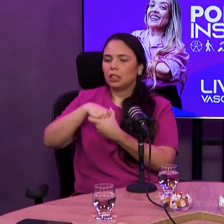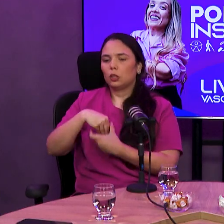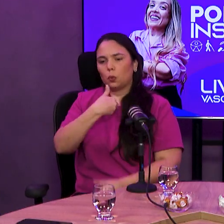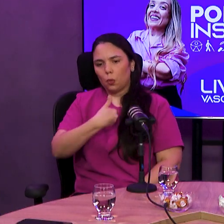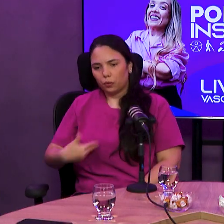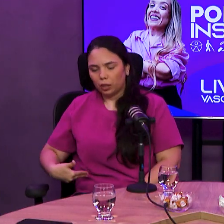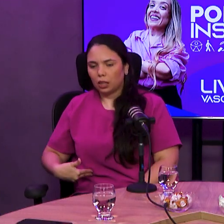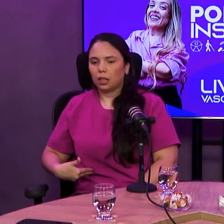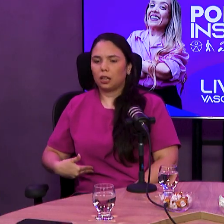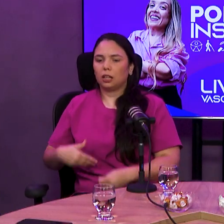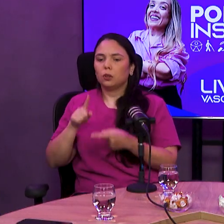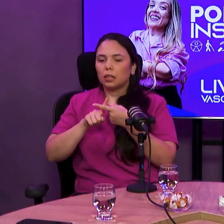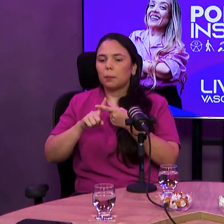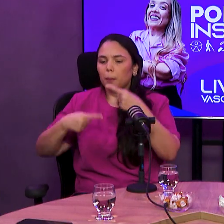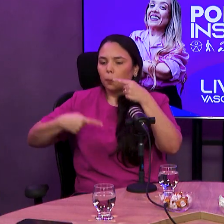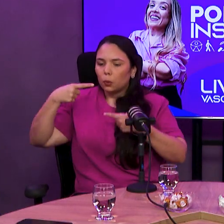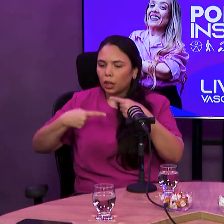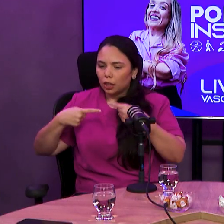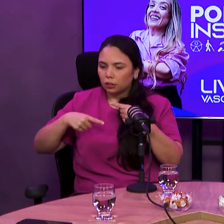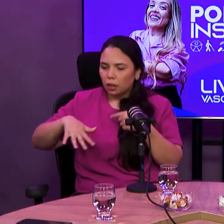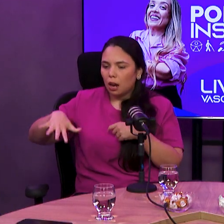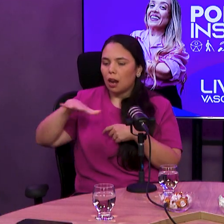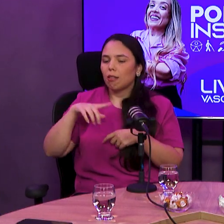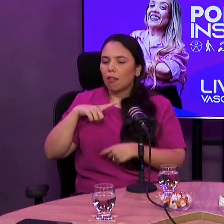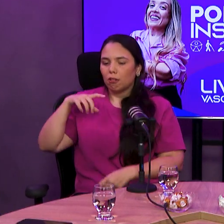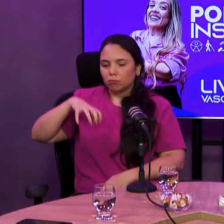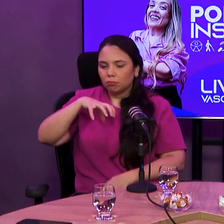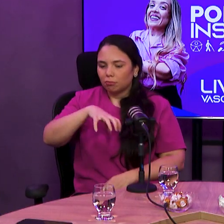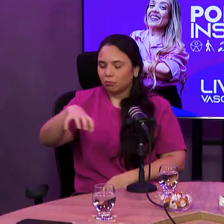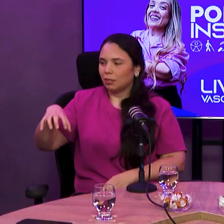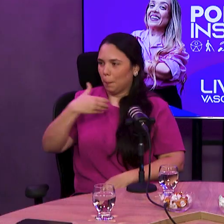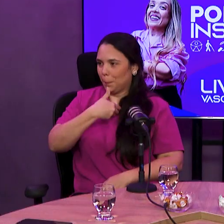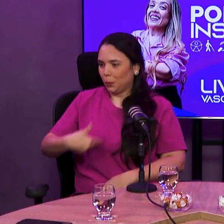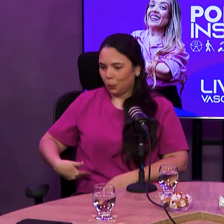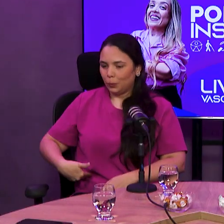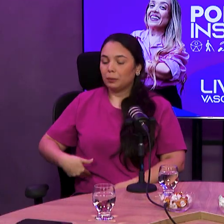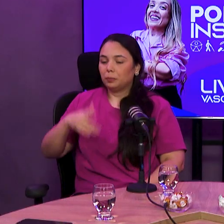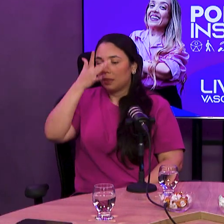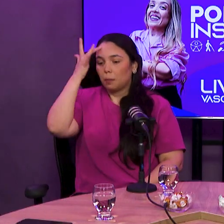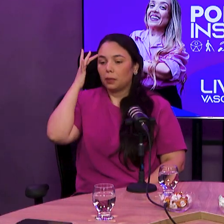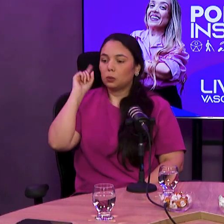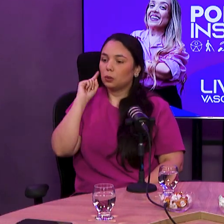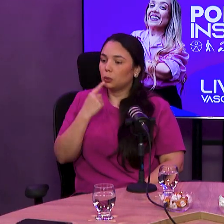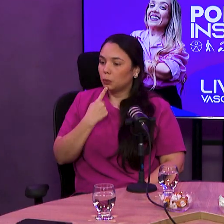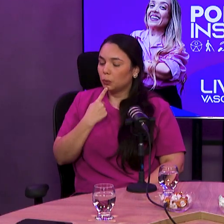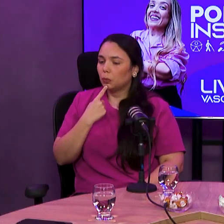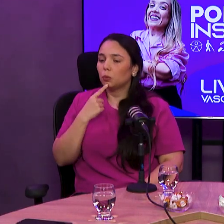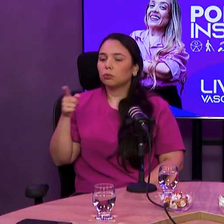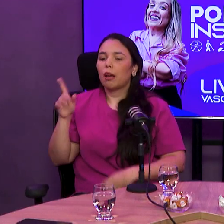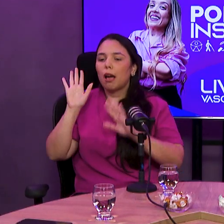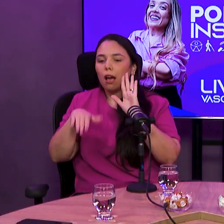na parte da política mesmo em si, dos órgãos, as pessoas com deficiência auditiva, elas acabam somente